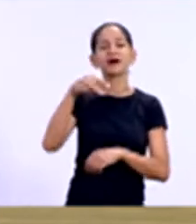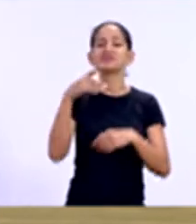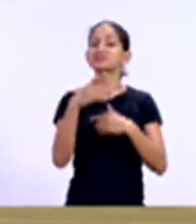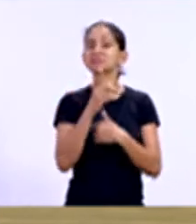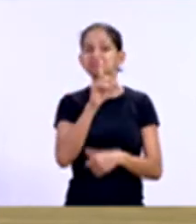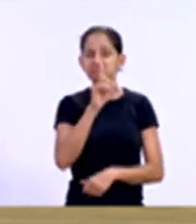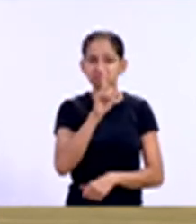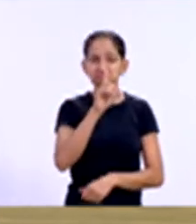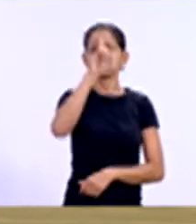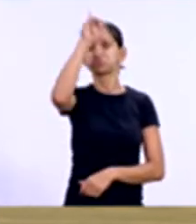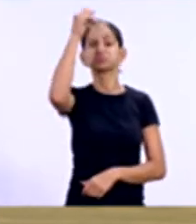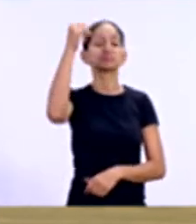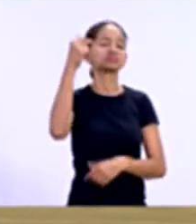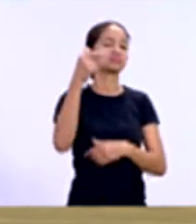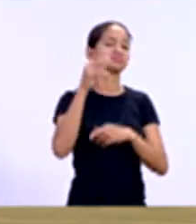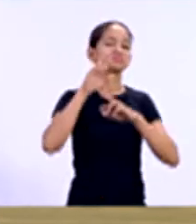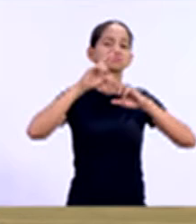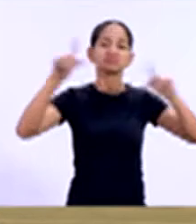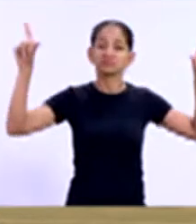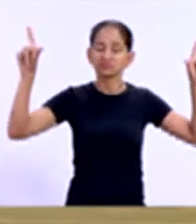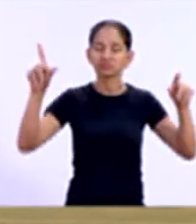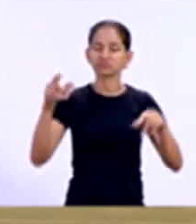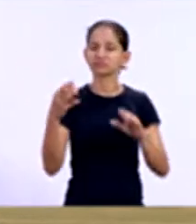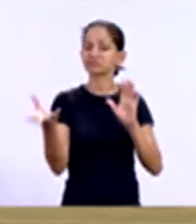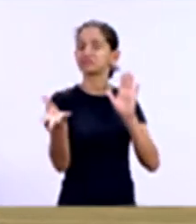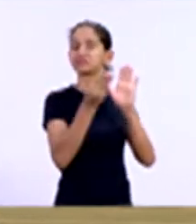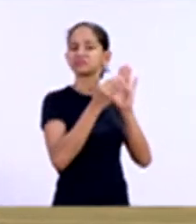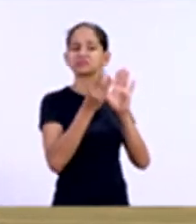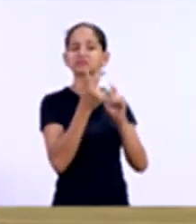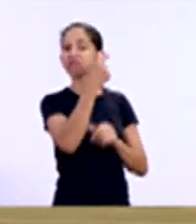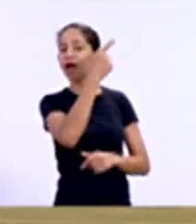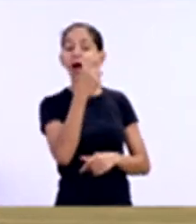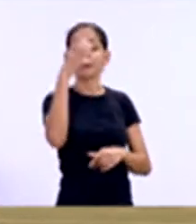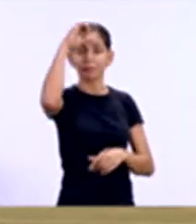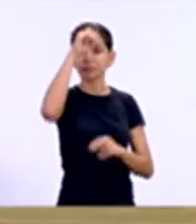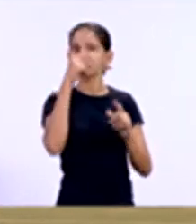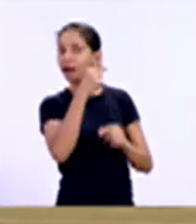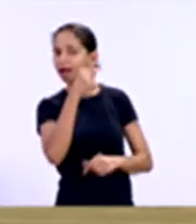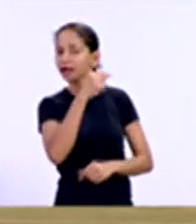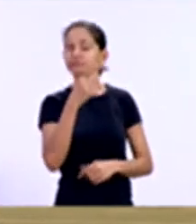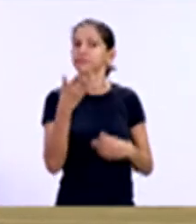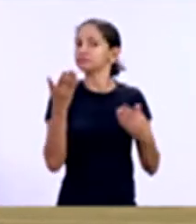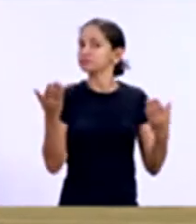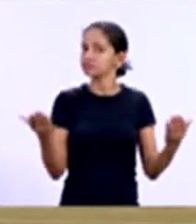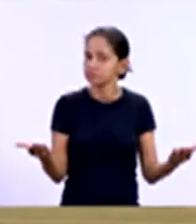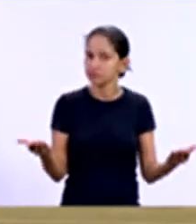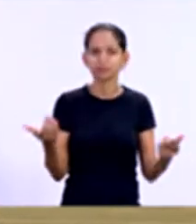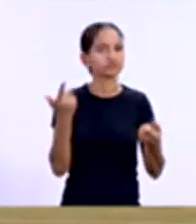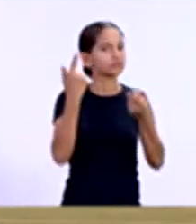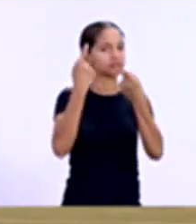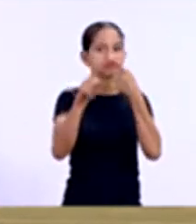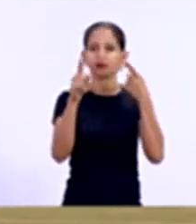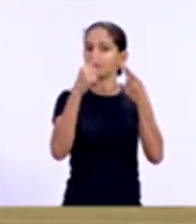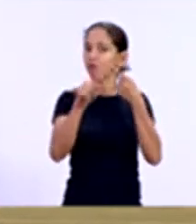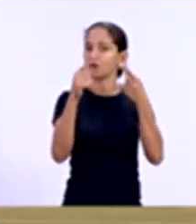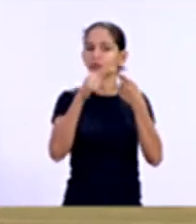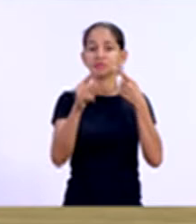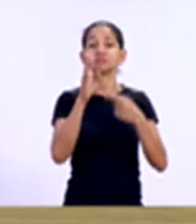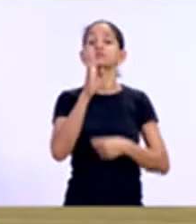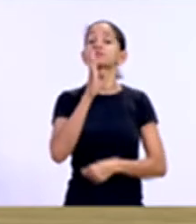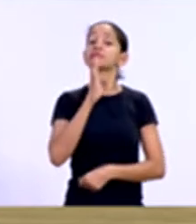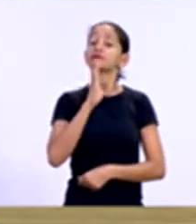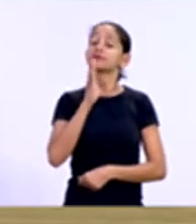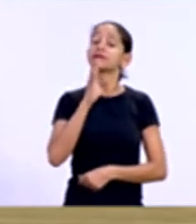de matrizes, por exemplo, você vai falar, opa, professor, não, isso aí não tem nada a ver, então se eu reprovar nesse conteúdo, entendeu? Nesse sentido, de conhecer seus